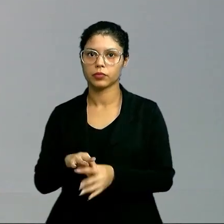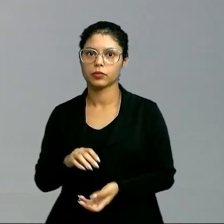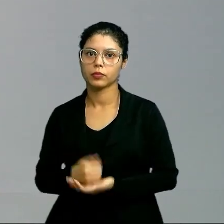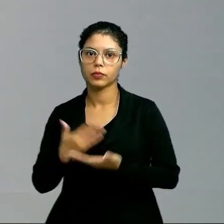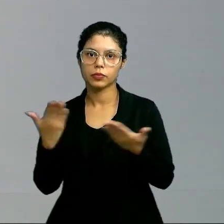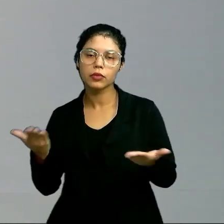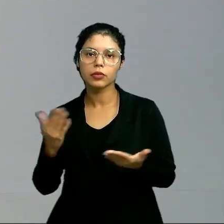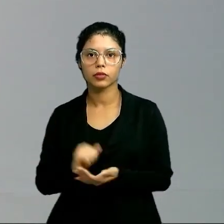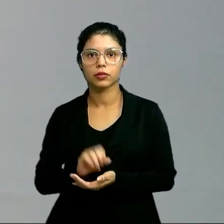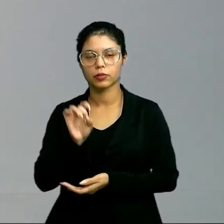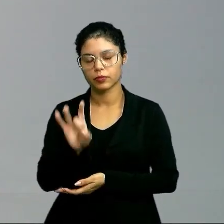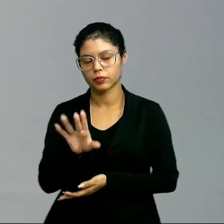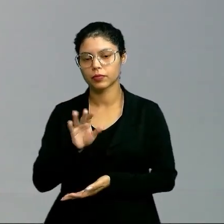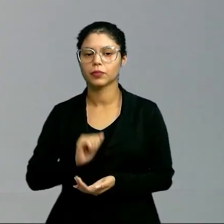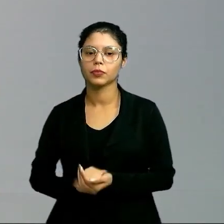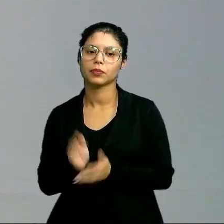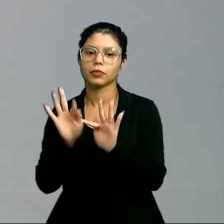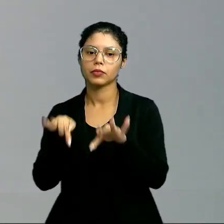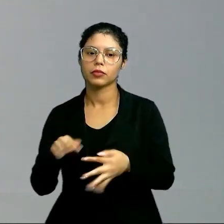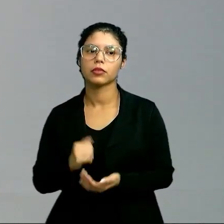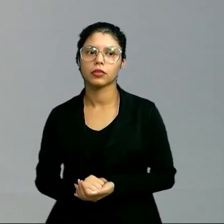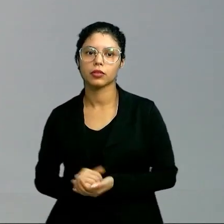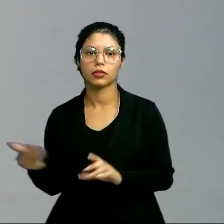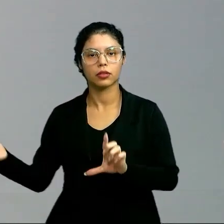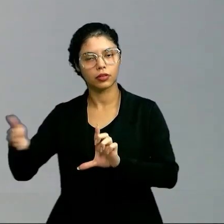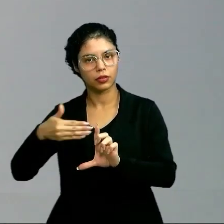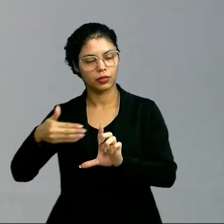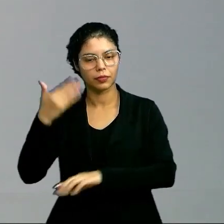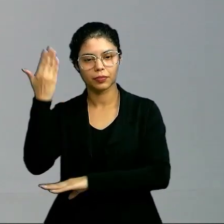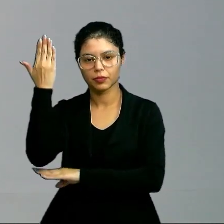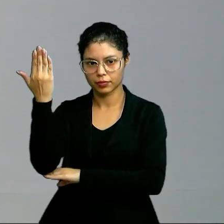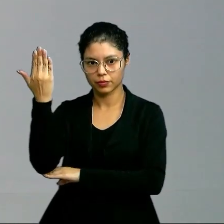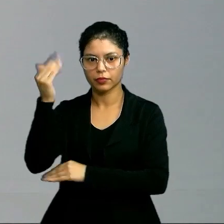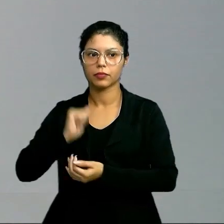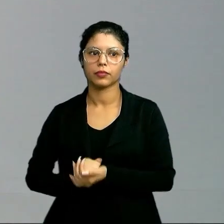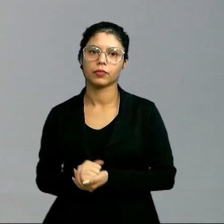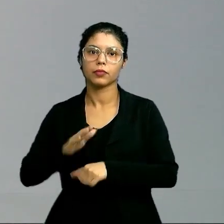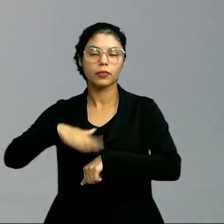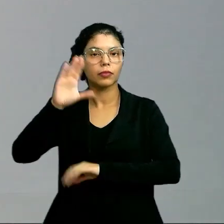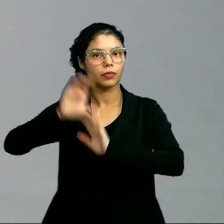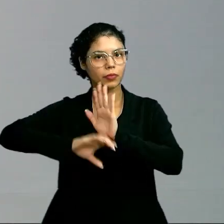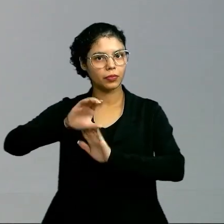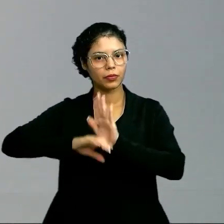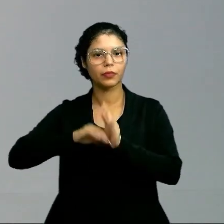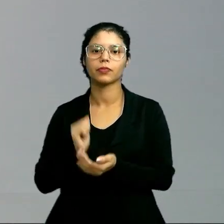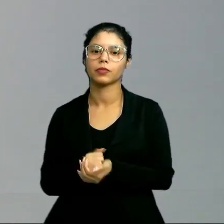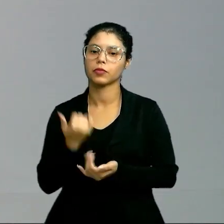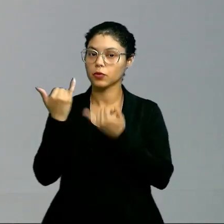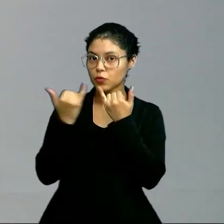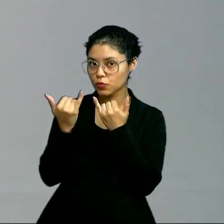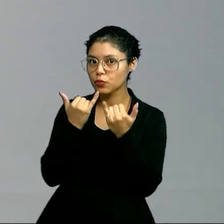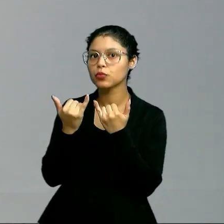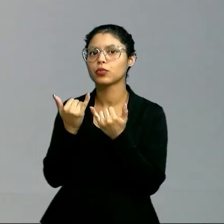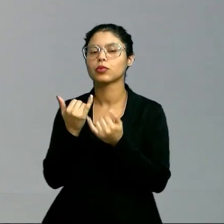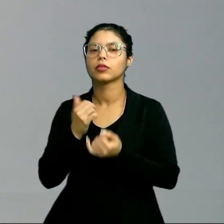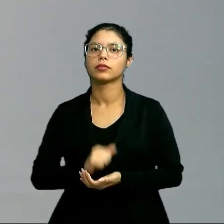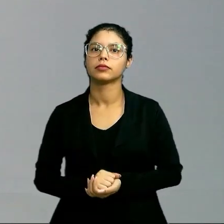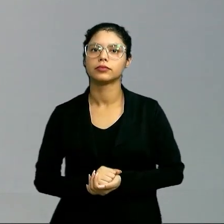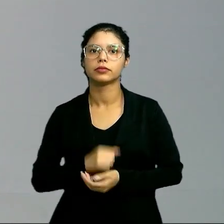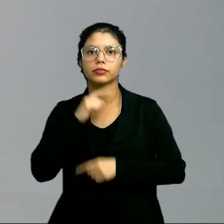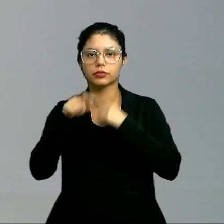a fim de obter maior velocidade de descida. Isso pode levá-lo a um desequilíbrio. E a nossa terceira regra é sair da área de chegada